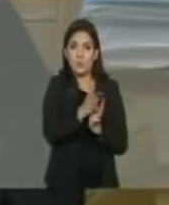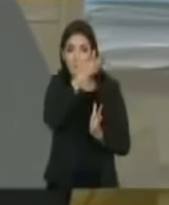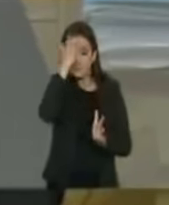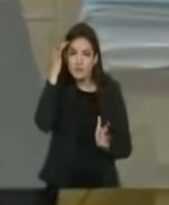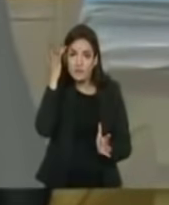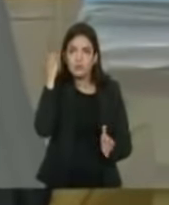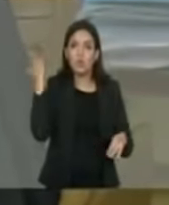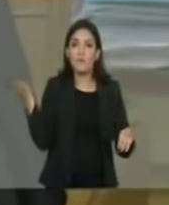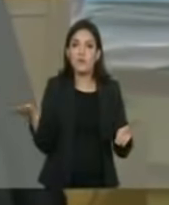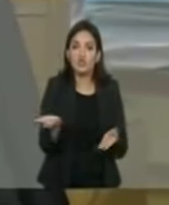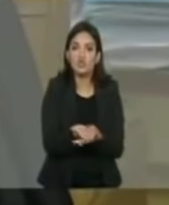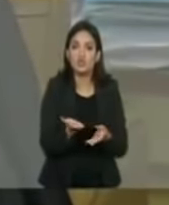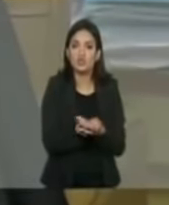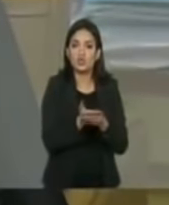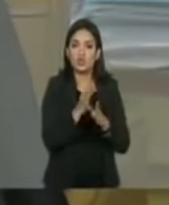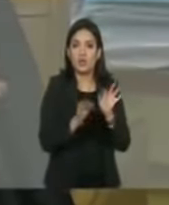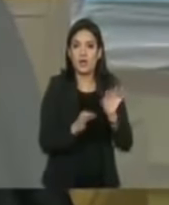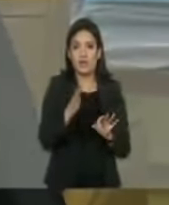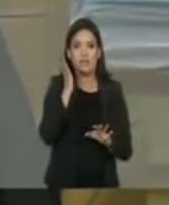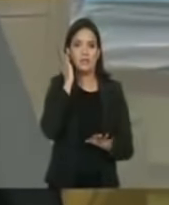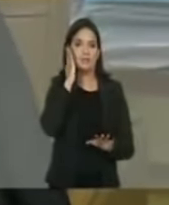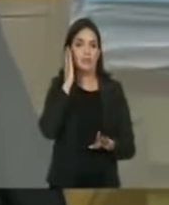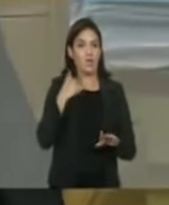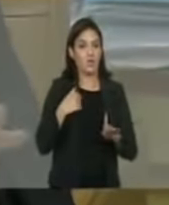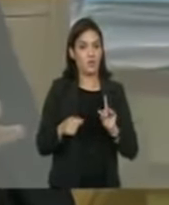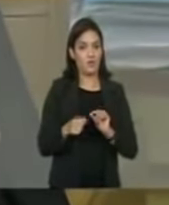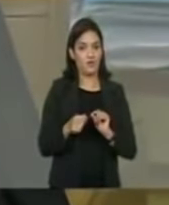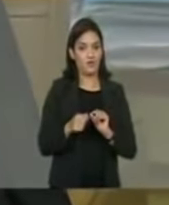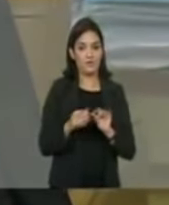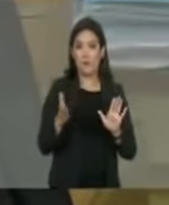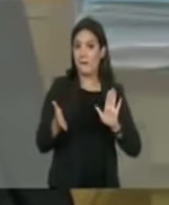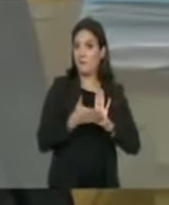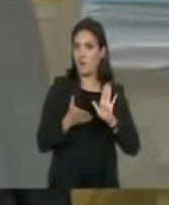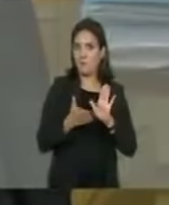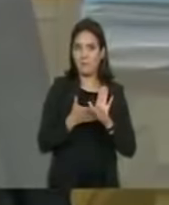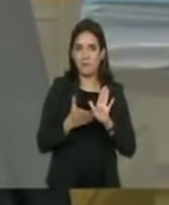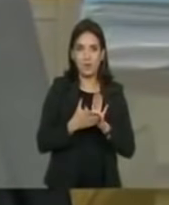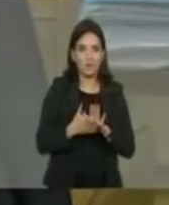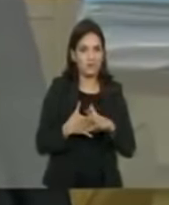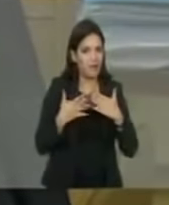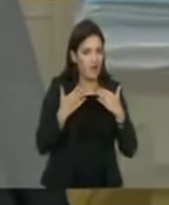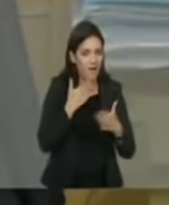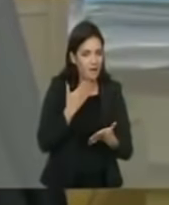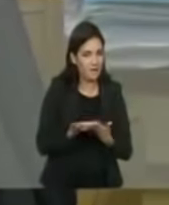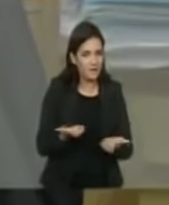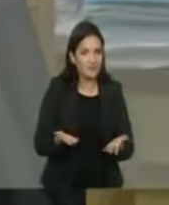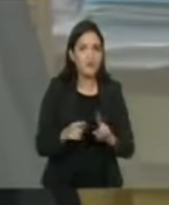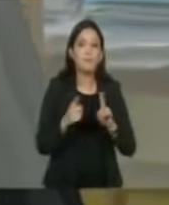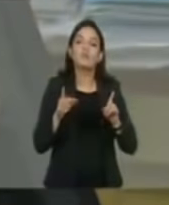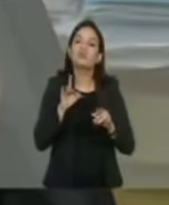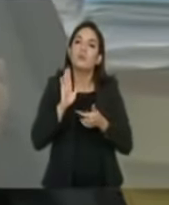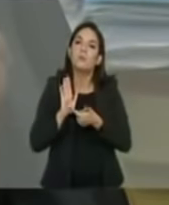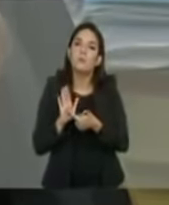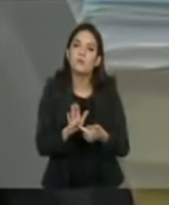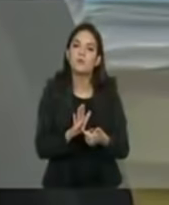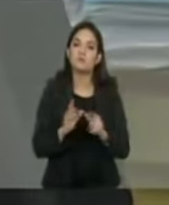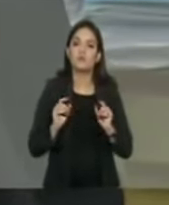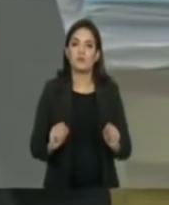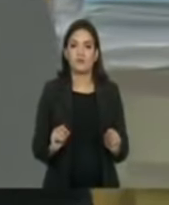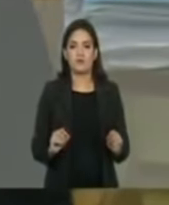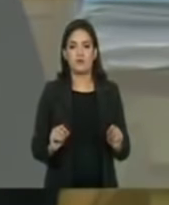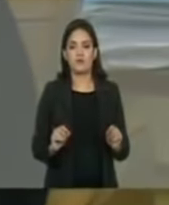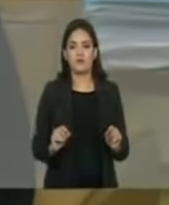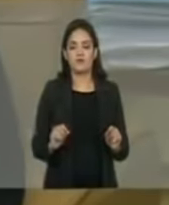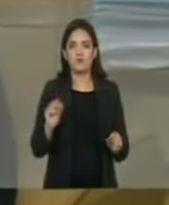nessa seara eu sei que estou fazendo uma não basta ter ética mas só para mostrar que é de